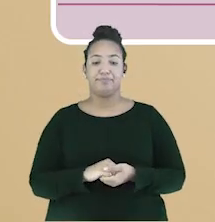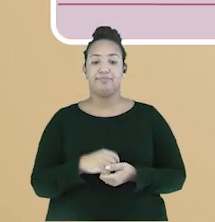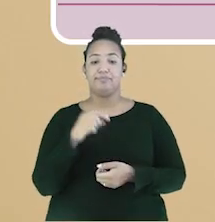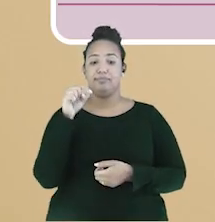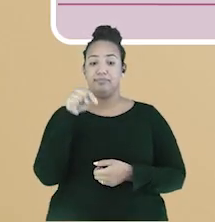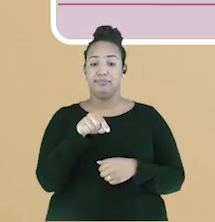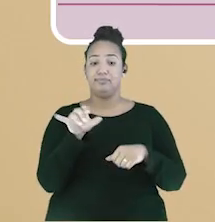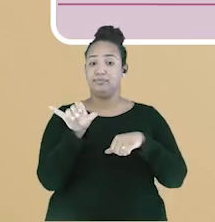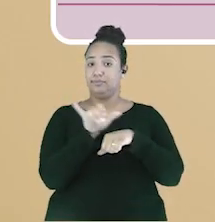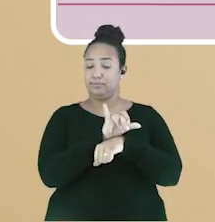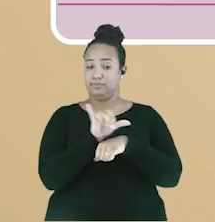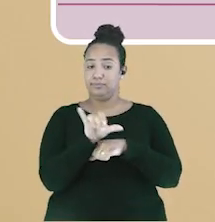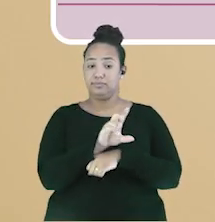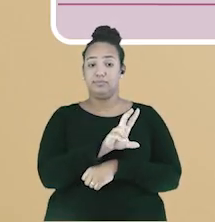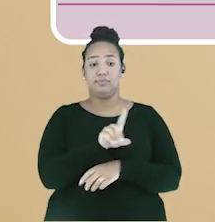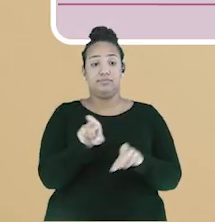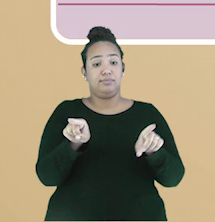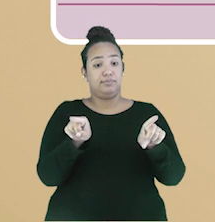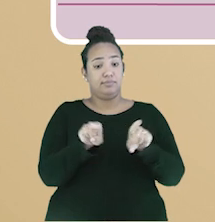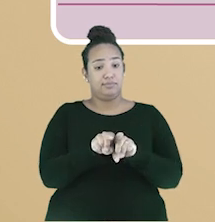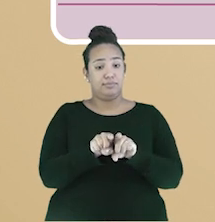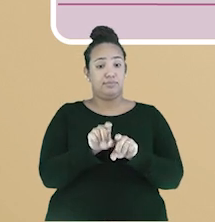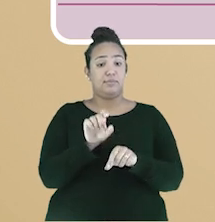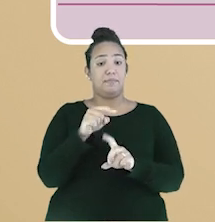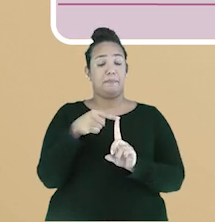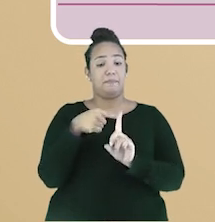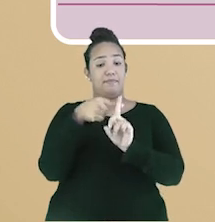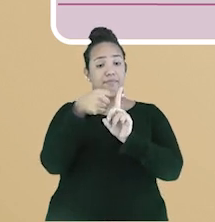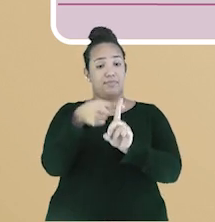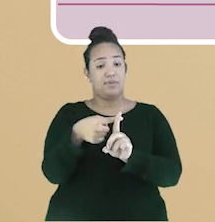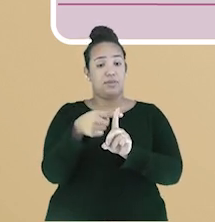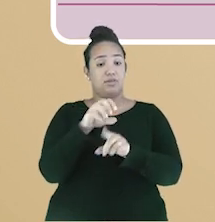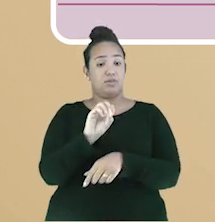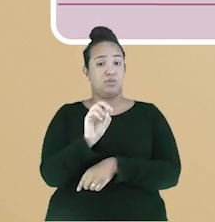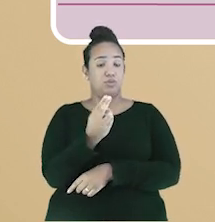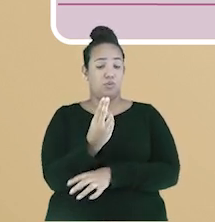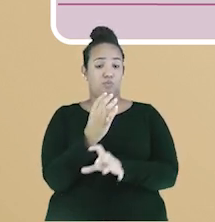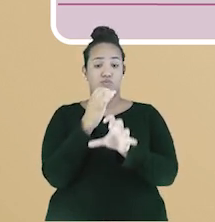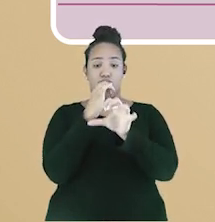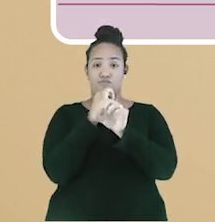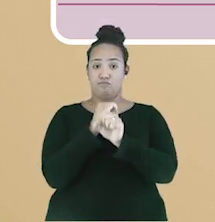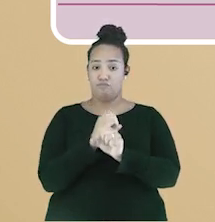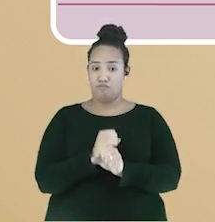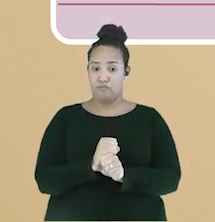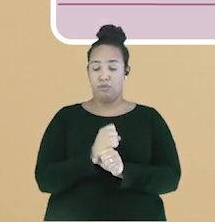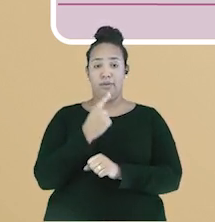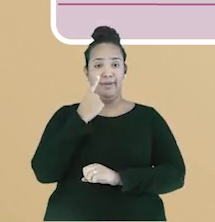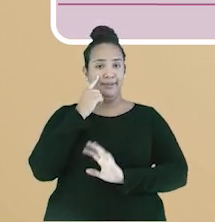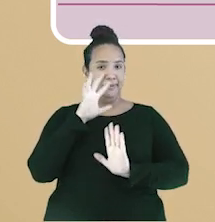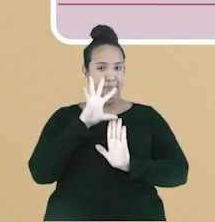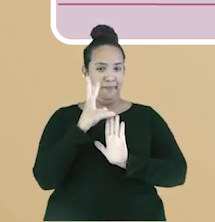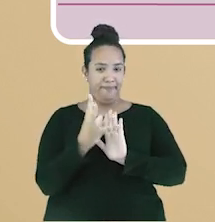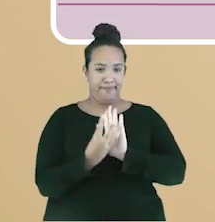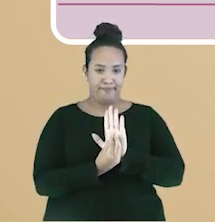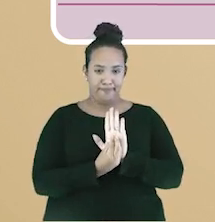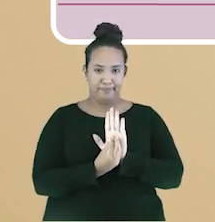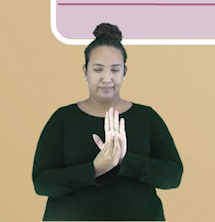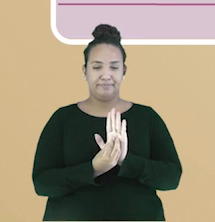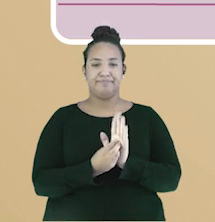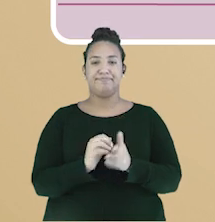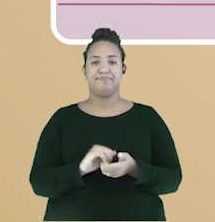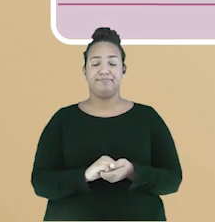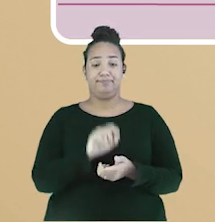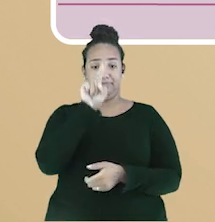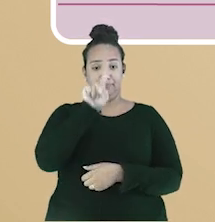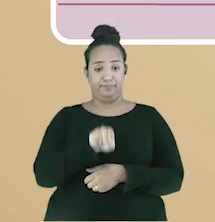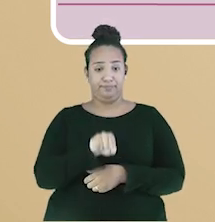é conhecida também como conta de mais ou soma. E esse é o sinal da adição. É uma cruz, chamada também